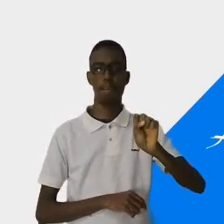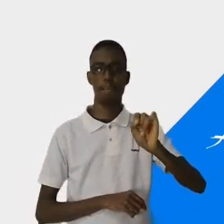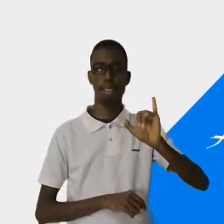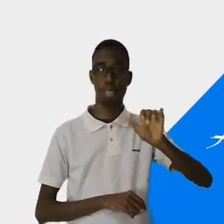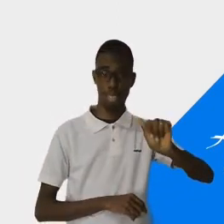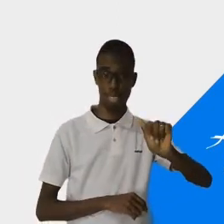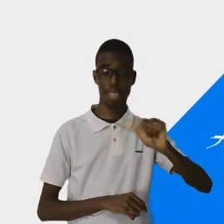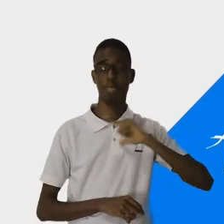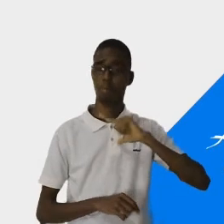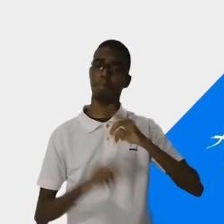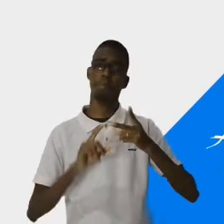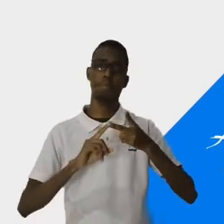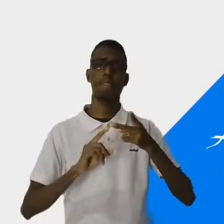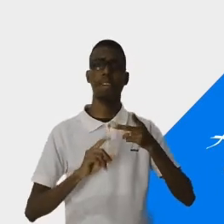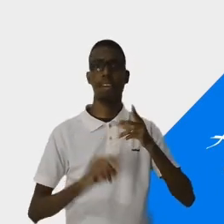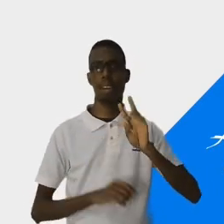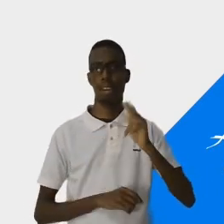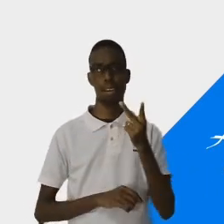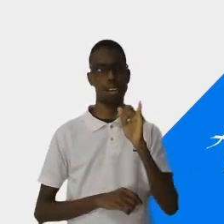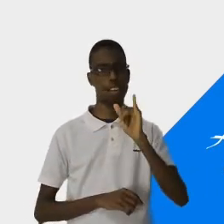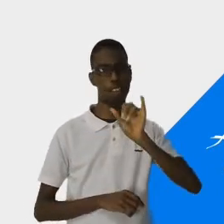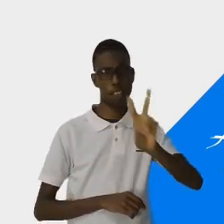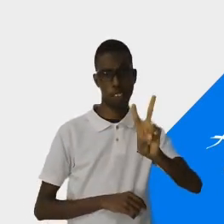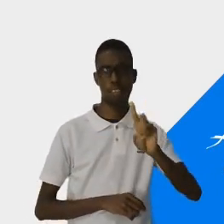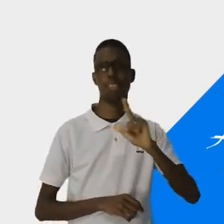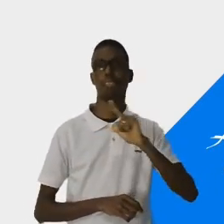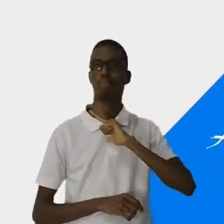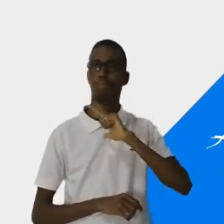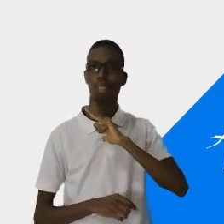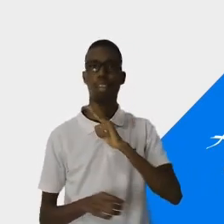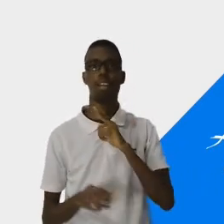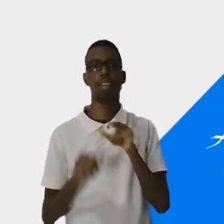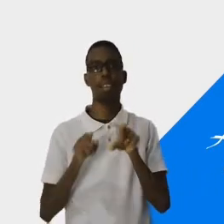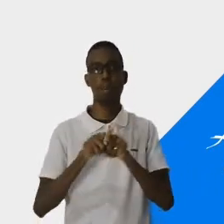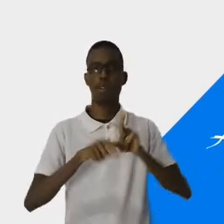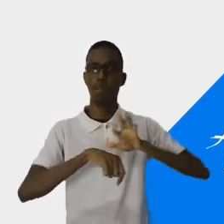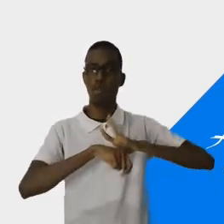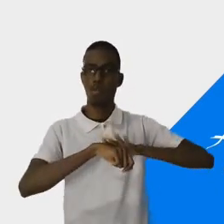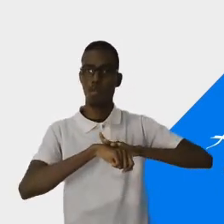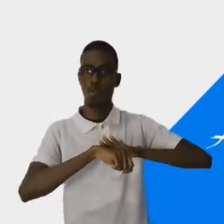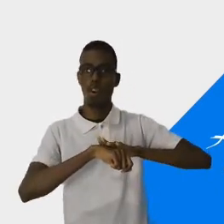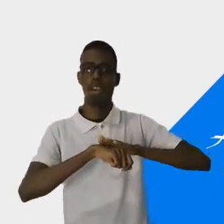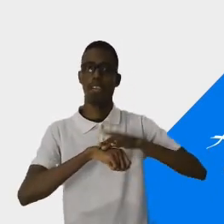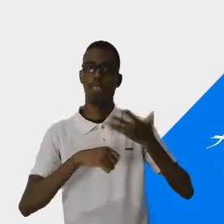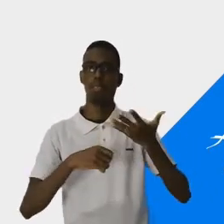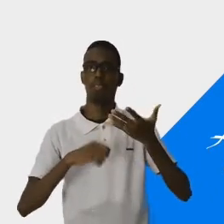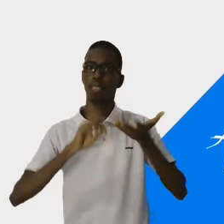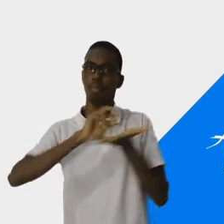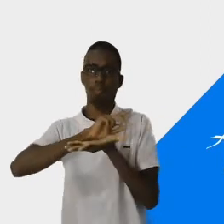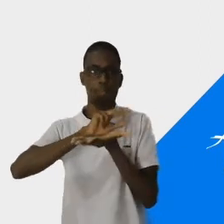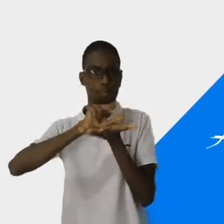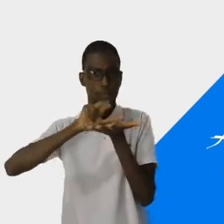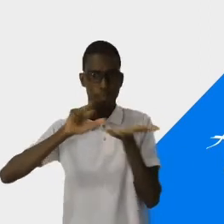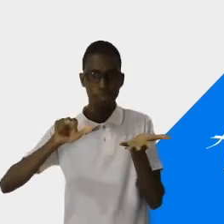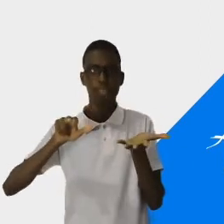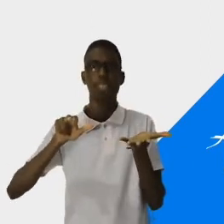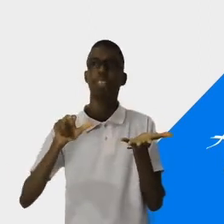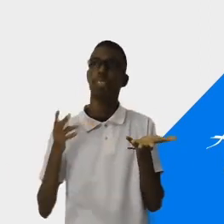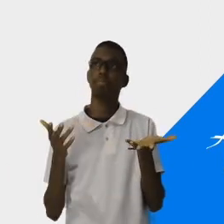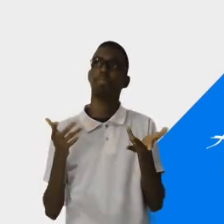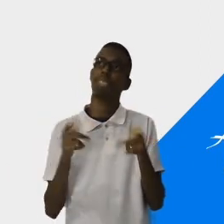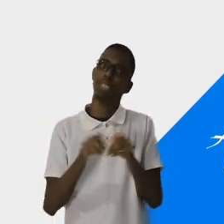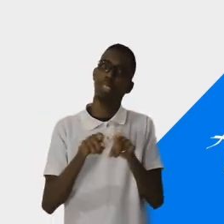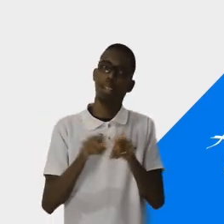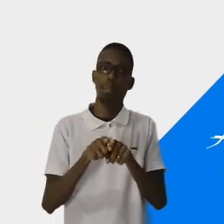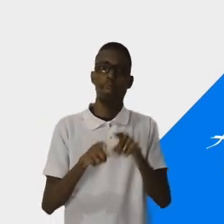por doença de Alzheimer, seja doença frontotemporal, demência de Wernicke-Korsakoff, doença de Parkinson,